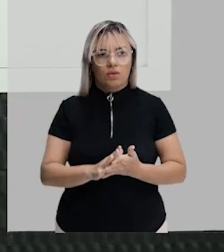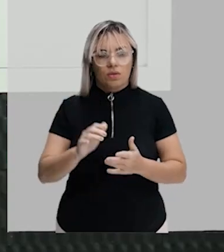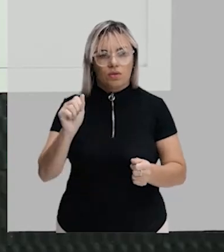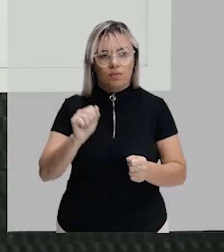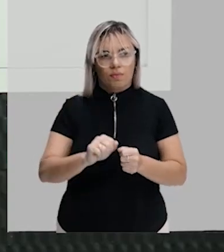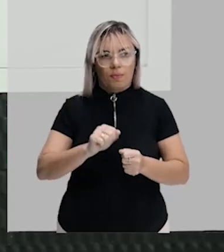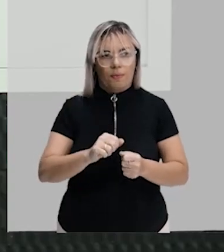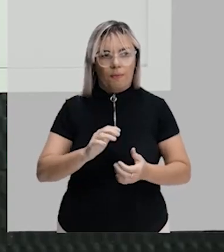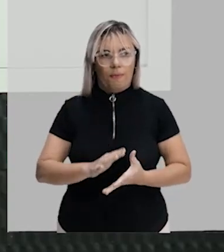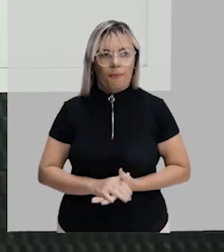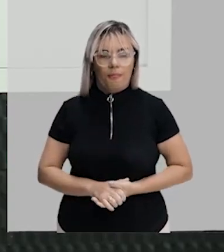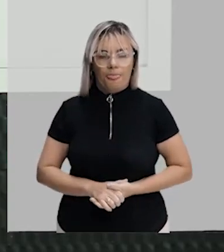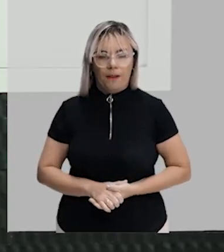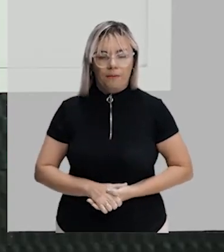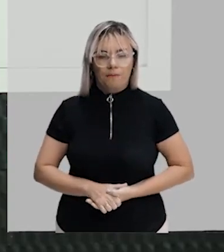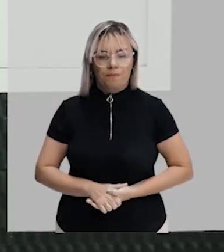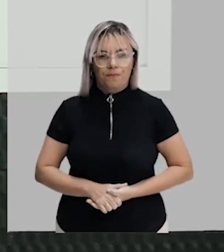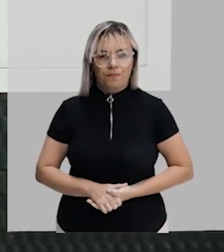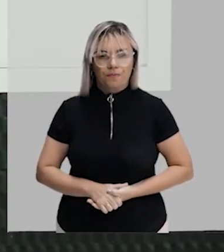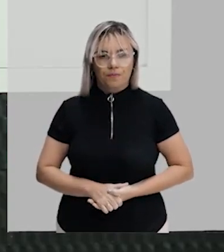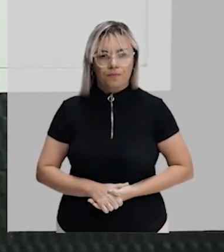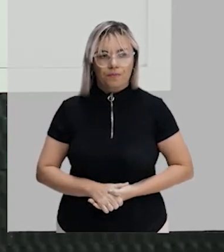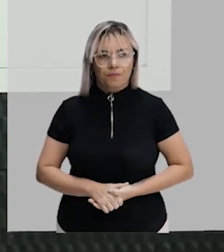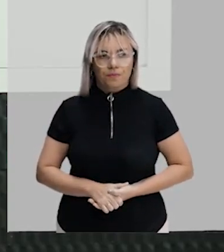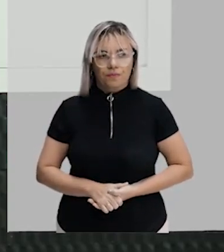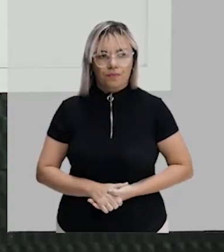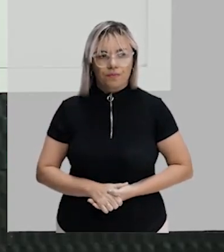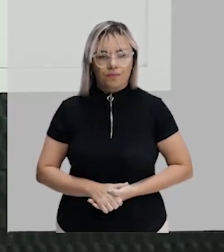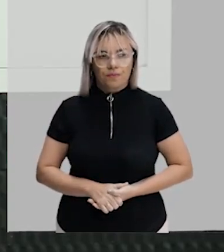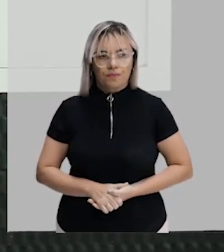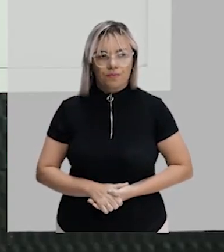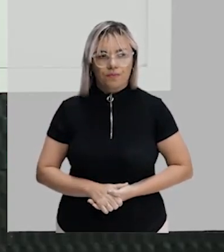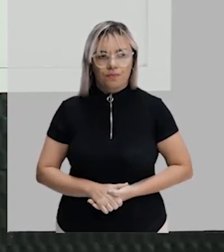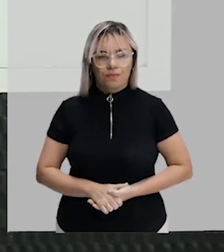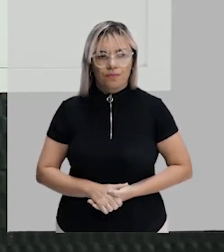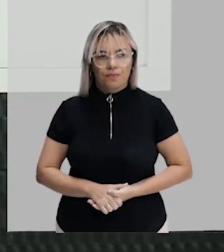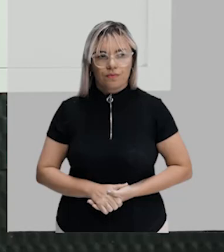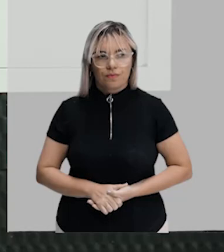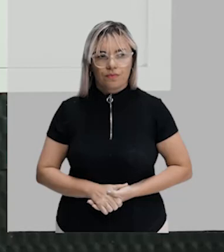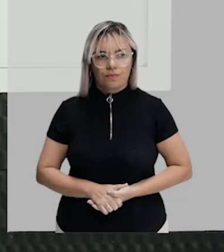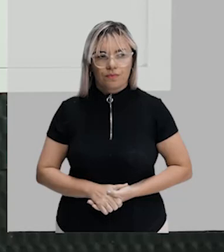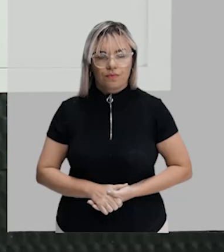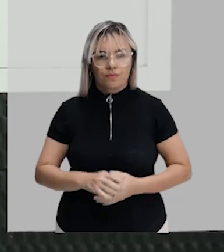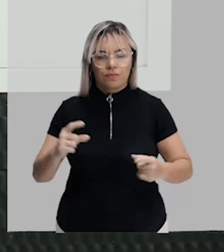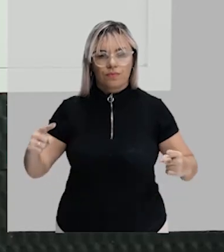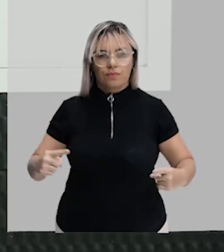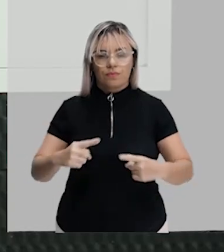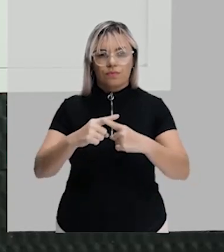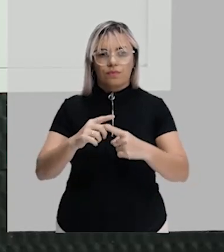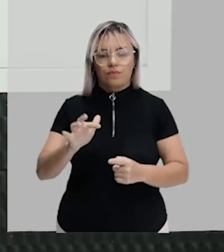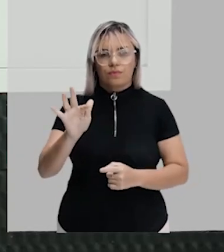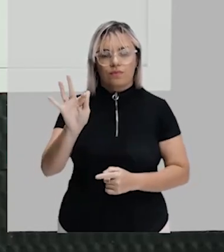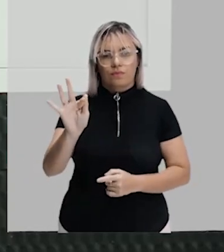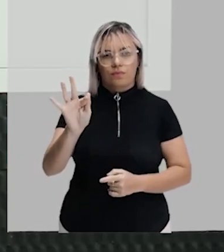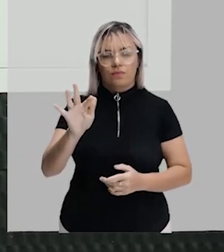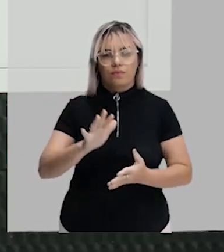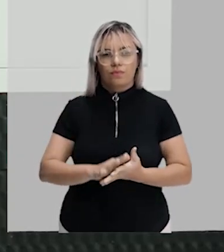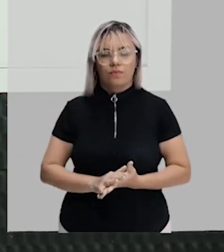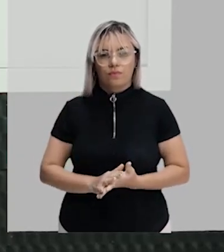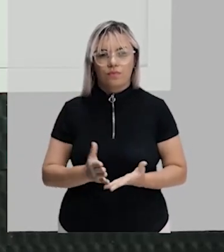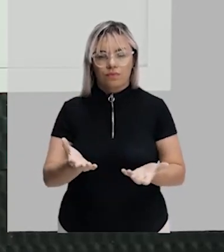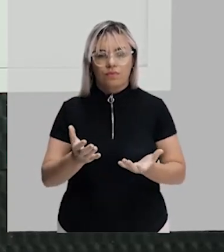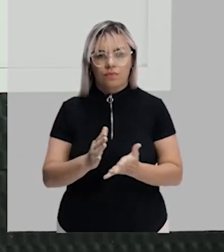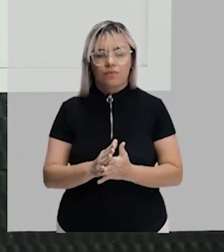só, então, quer dizer que esse 1.500 foi multiplicado pelo fator F. Eu não sei quem é F, quero